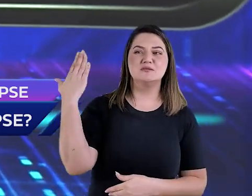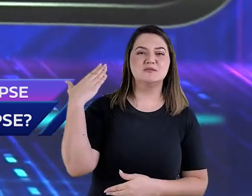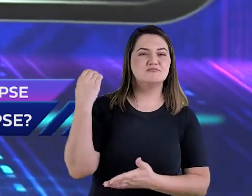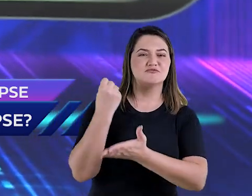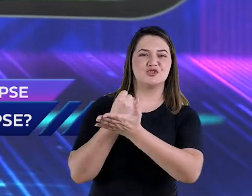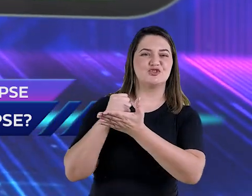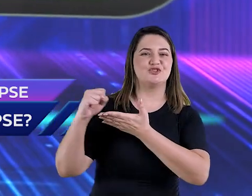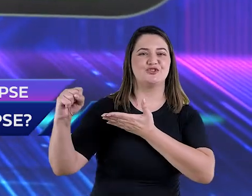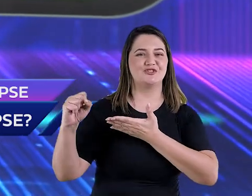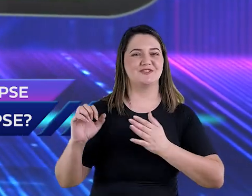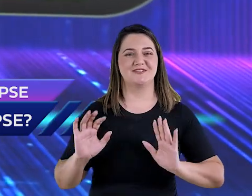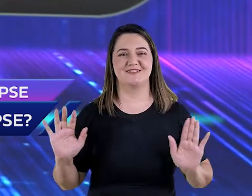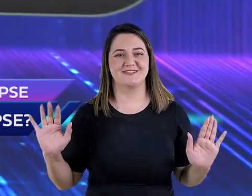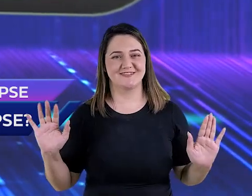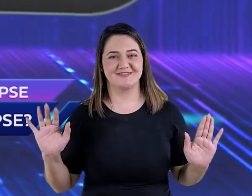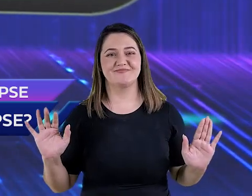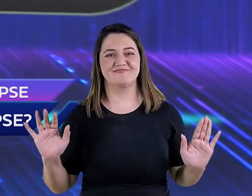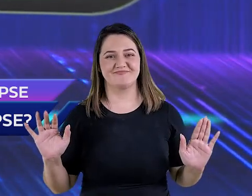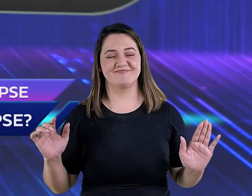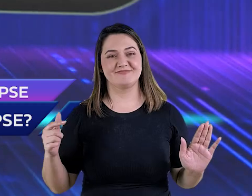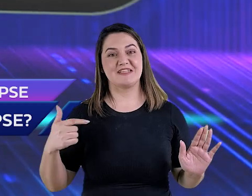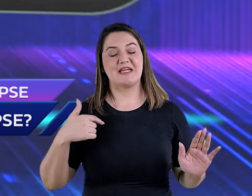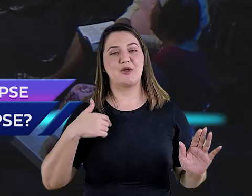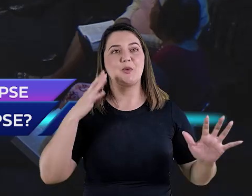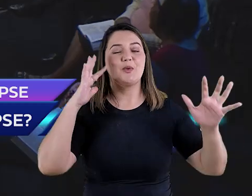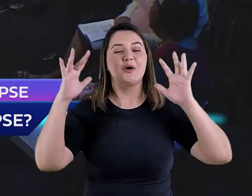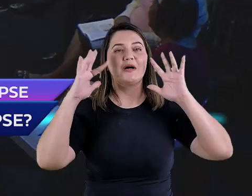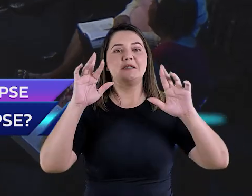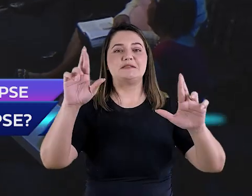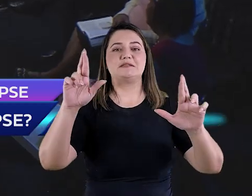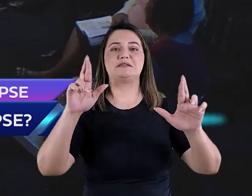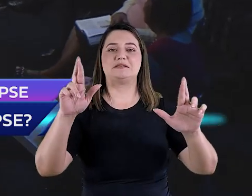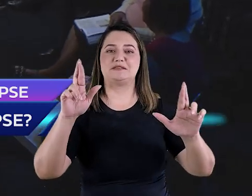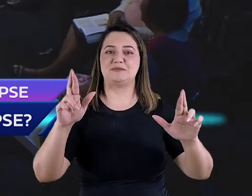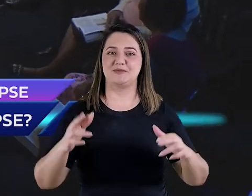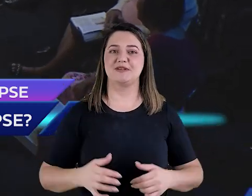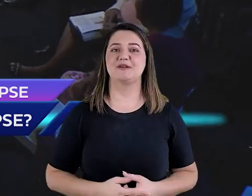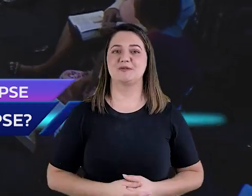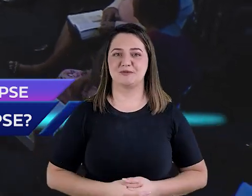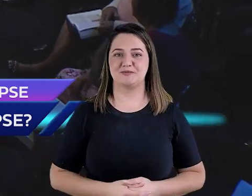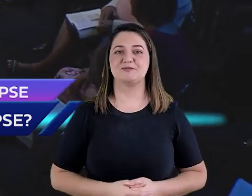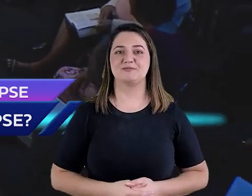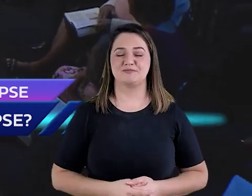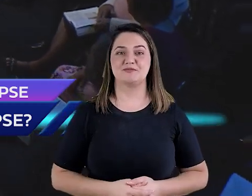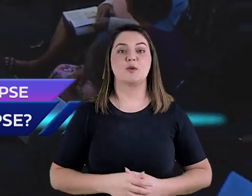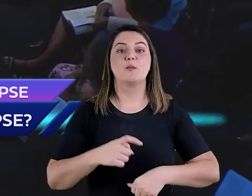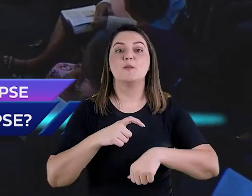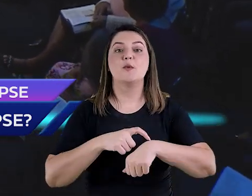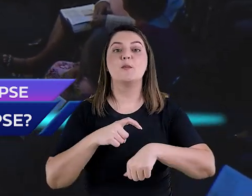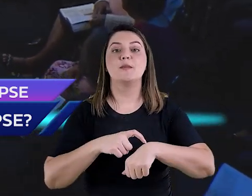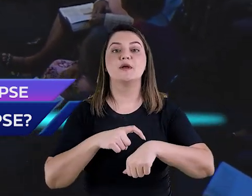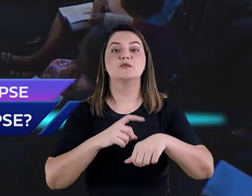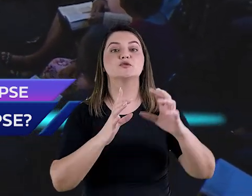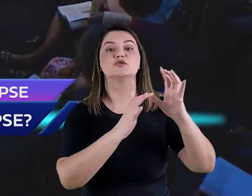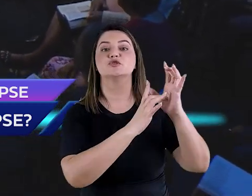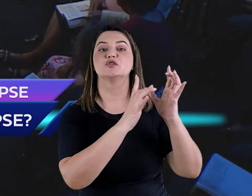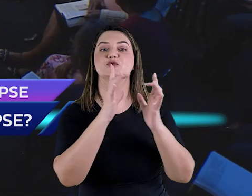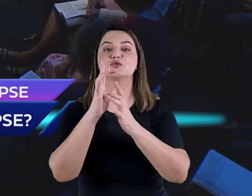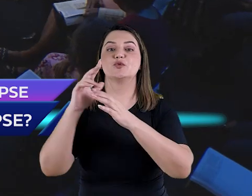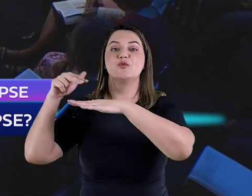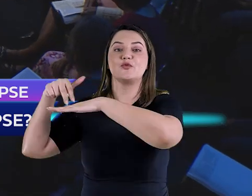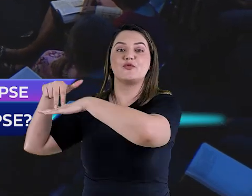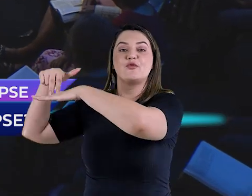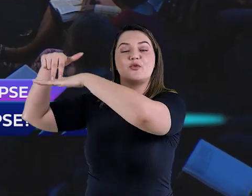passaram. Como eu espero esse dia, como eu almejo o momento do qual